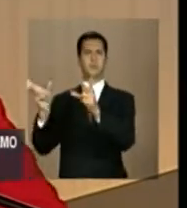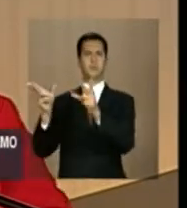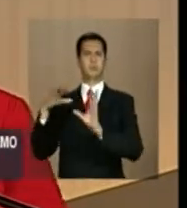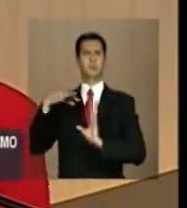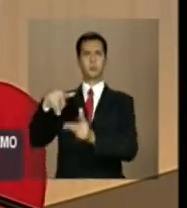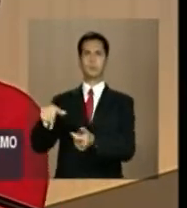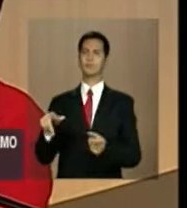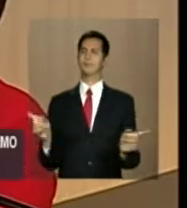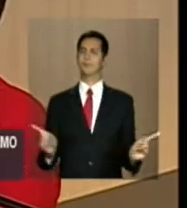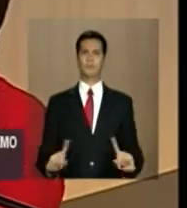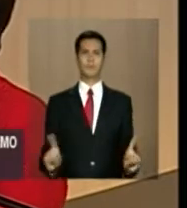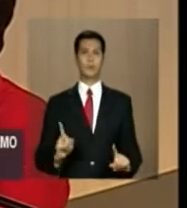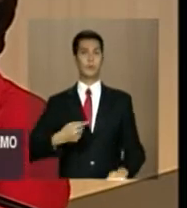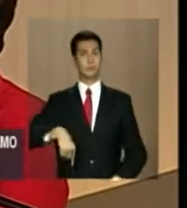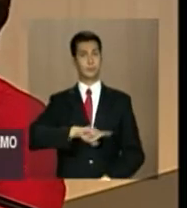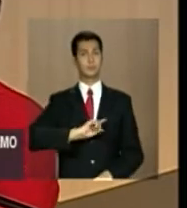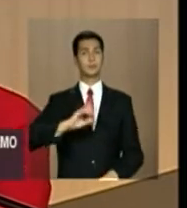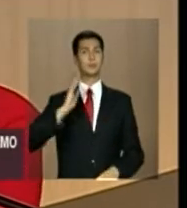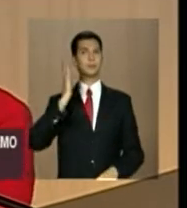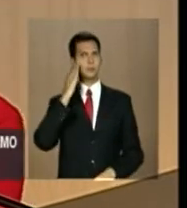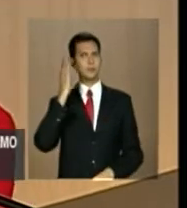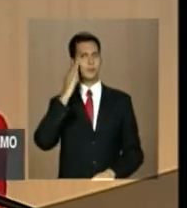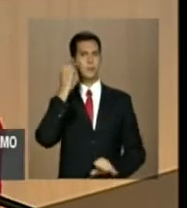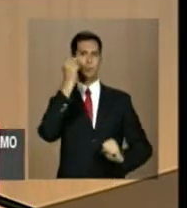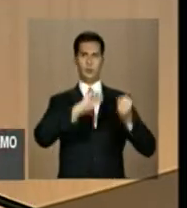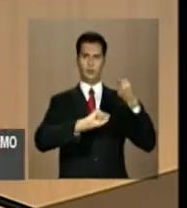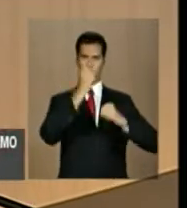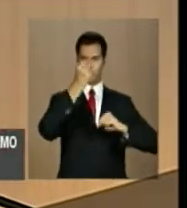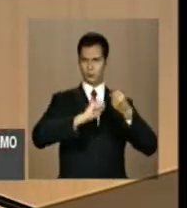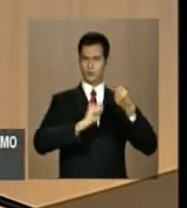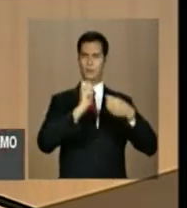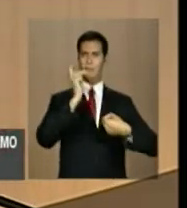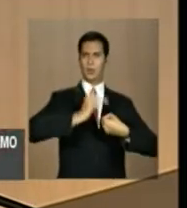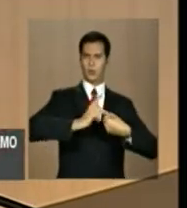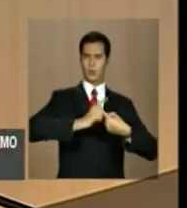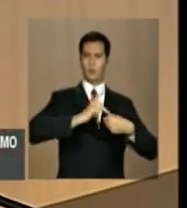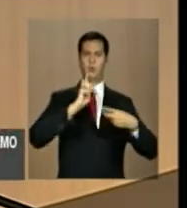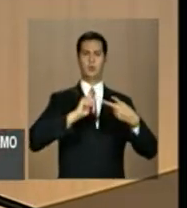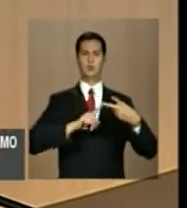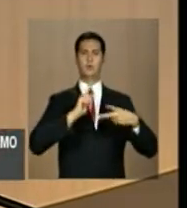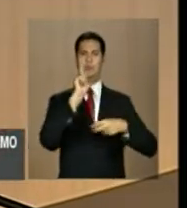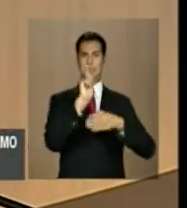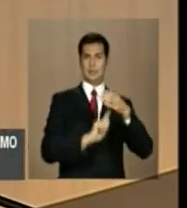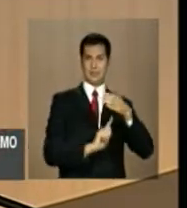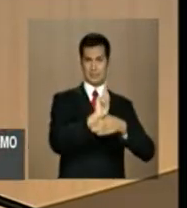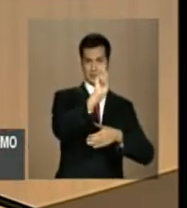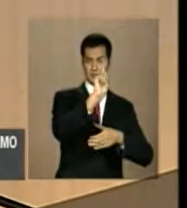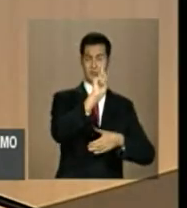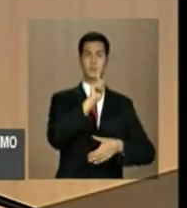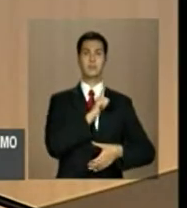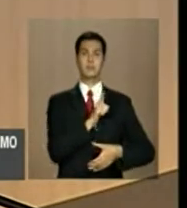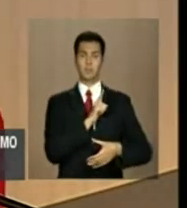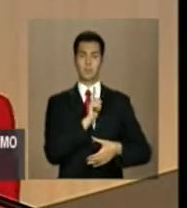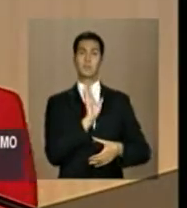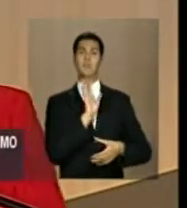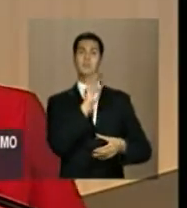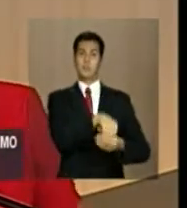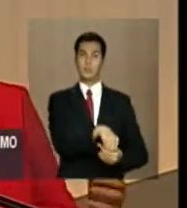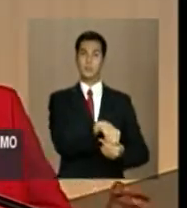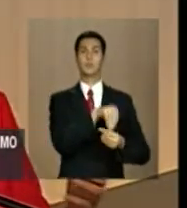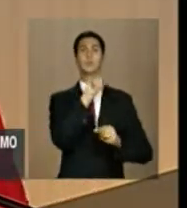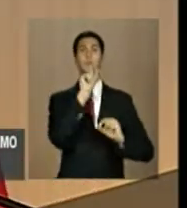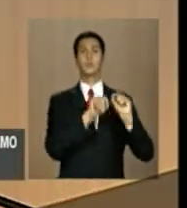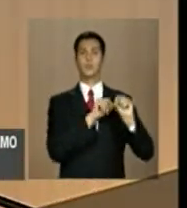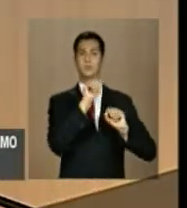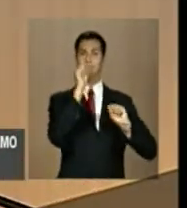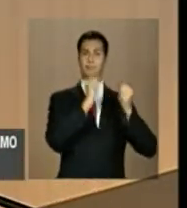do óleo e do petróleo e do gás, ela traz com ela oportunidades de criação de uma cadeia